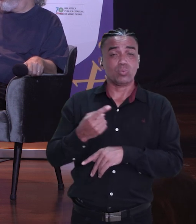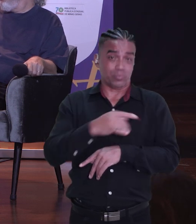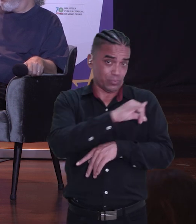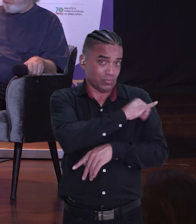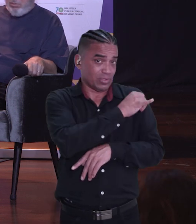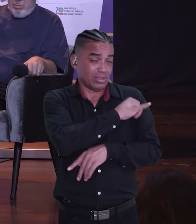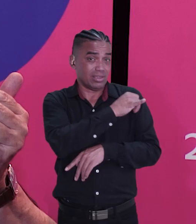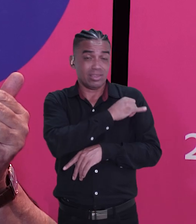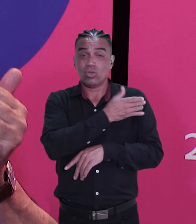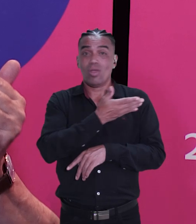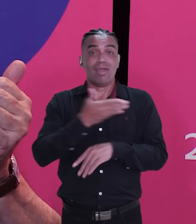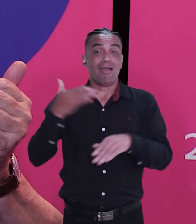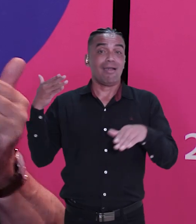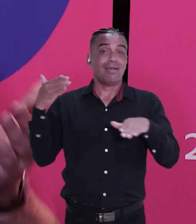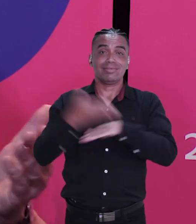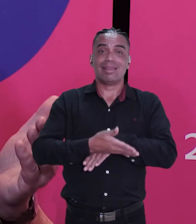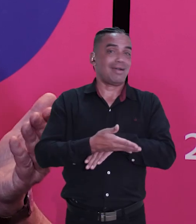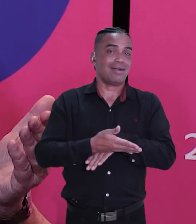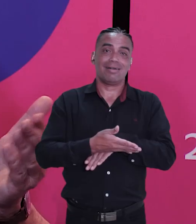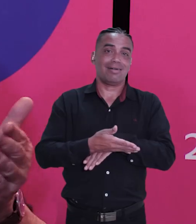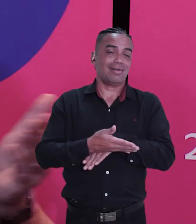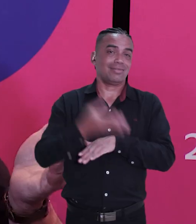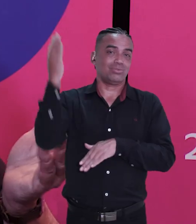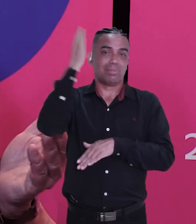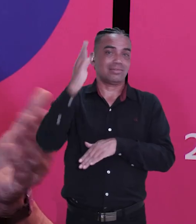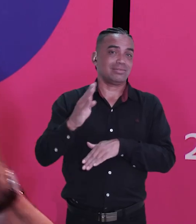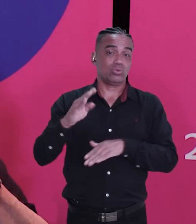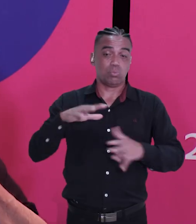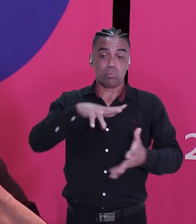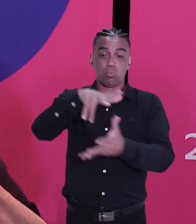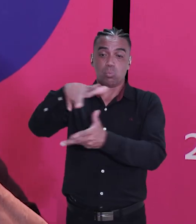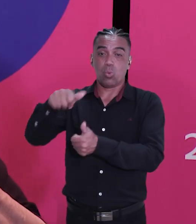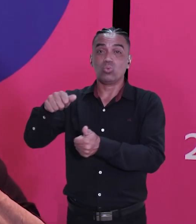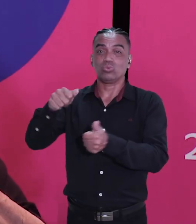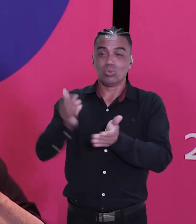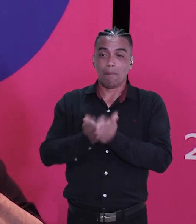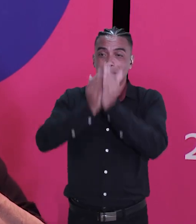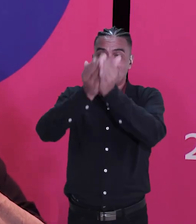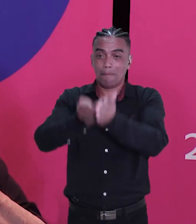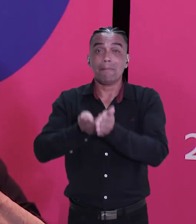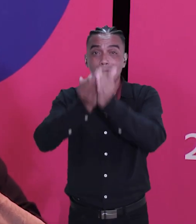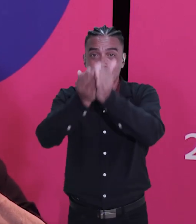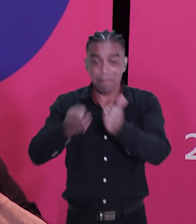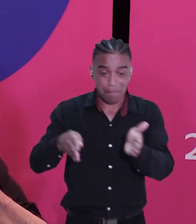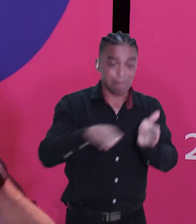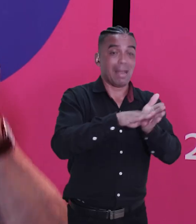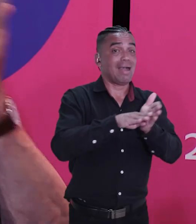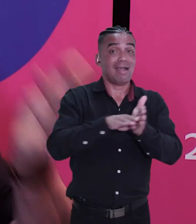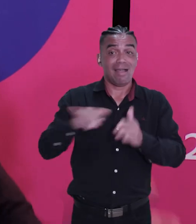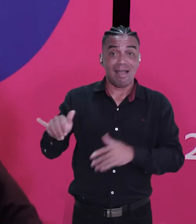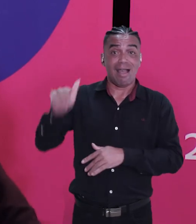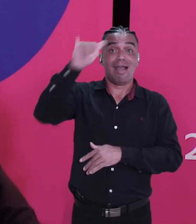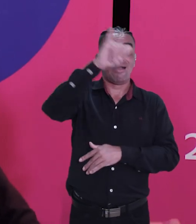O Rio era a porta de entrada do Brasil para o mundo, né, considerando que a entrada era pelo mar, né, não era pelo céu, não